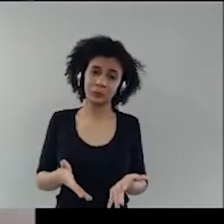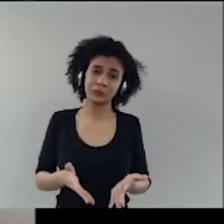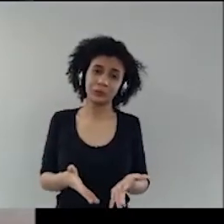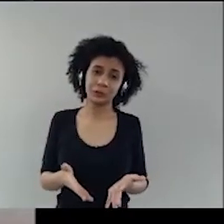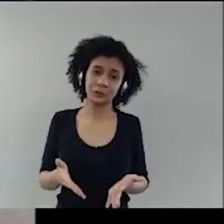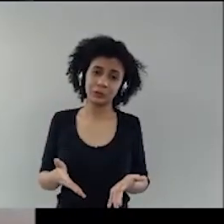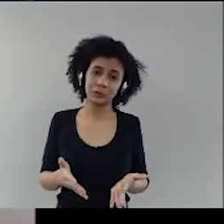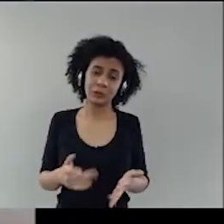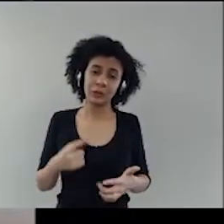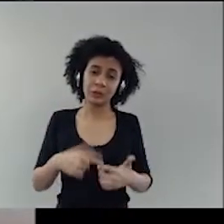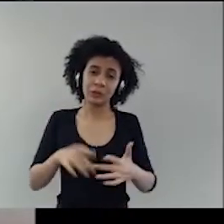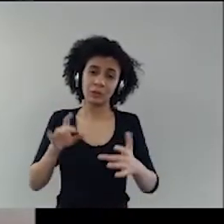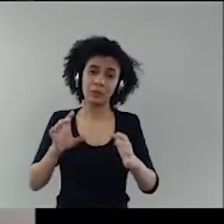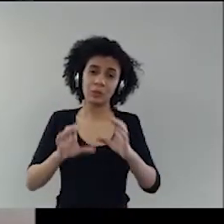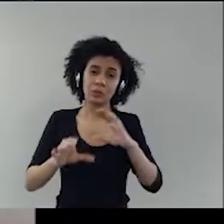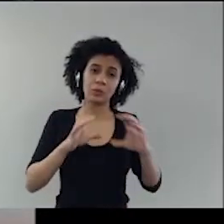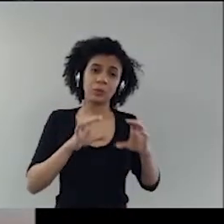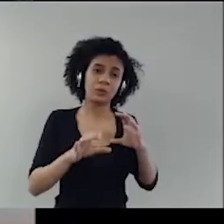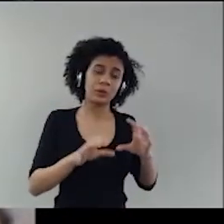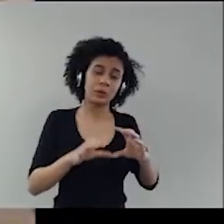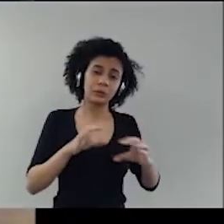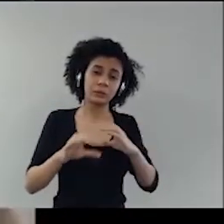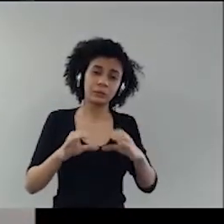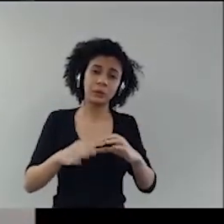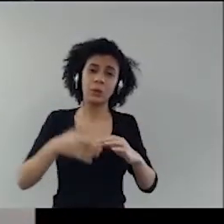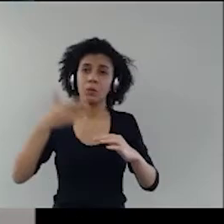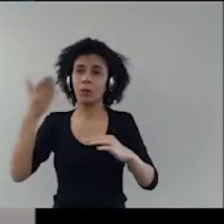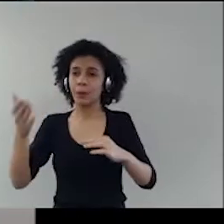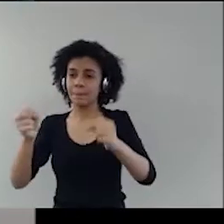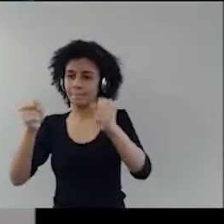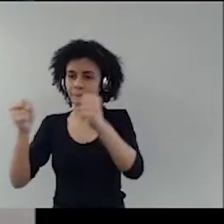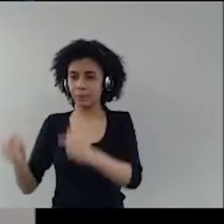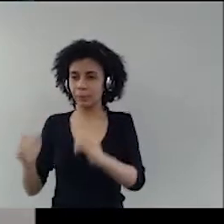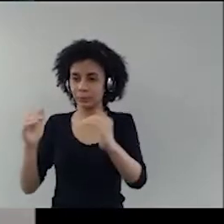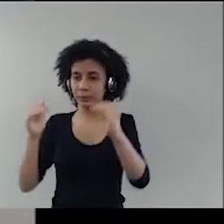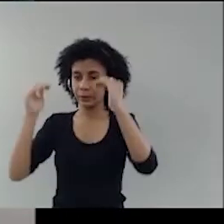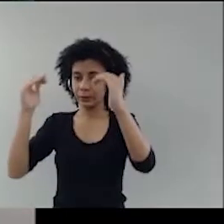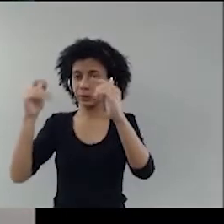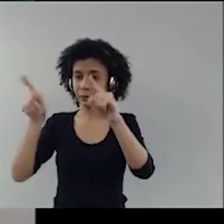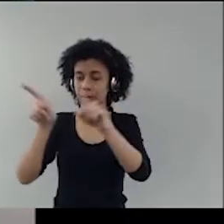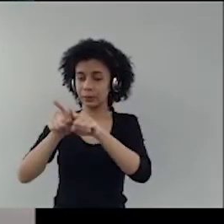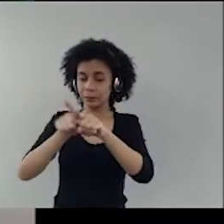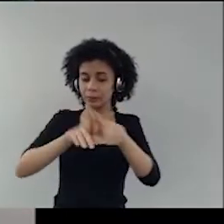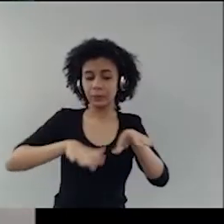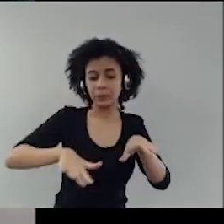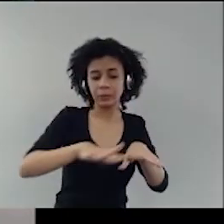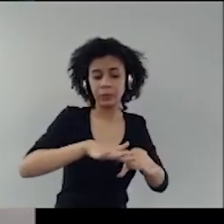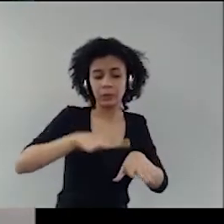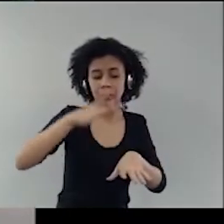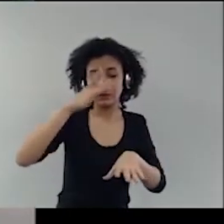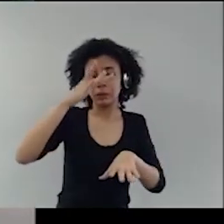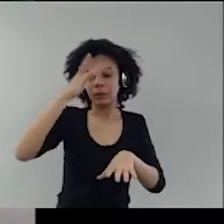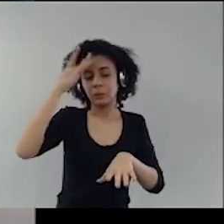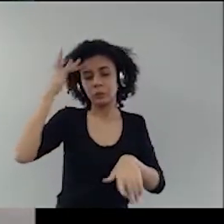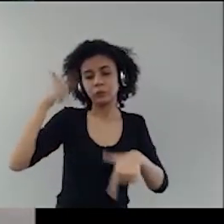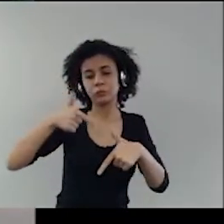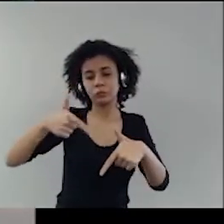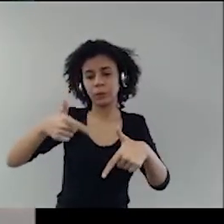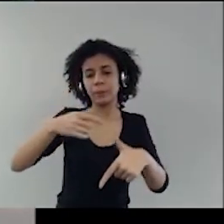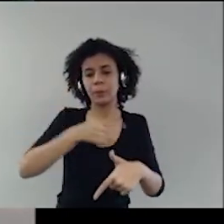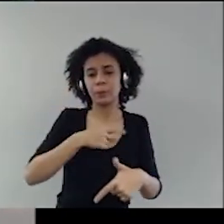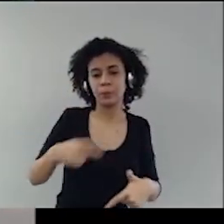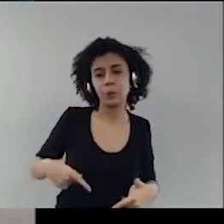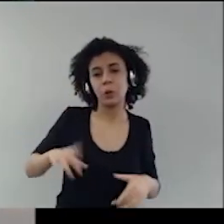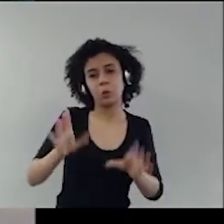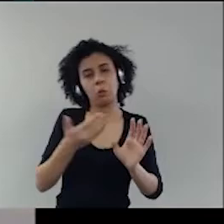de interlocução entre poderes e entre os atores políticos, seja